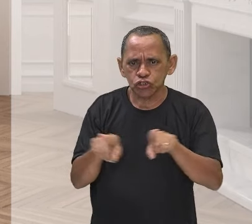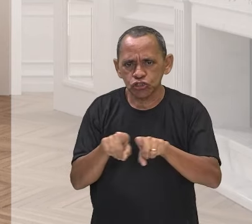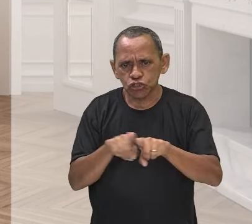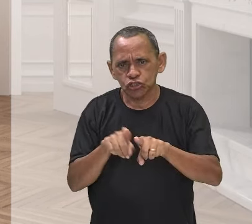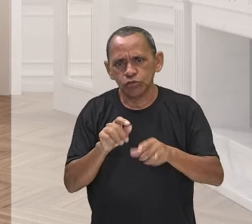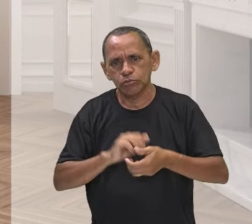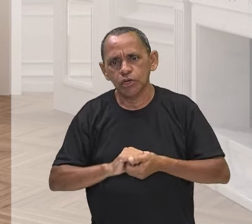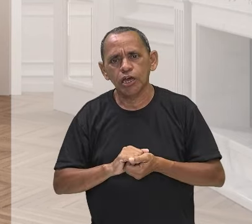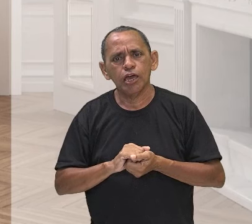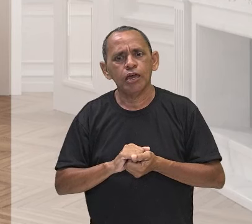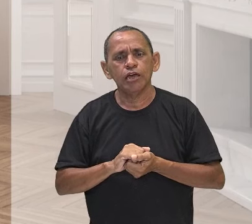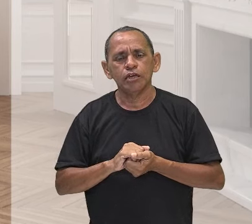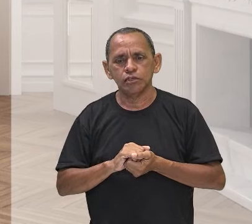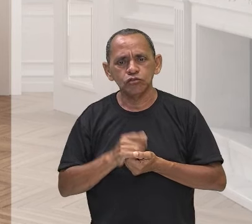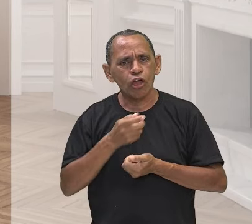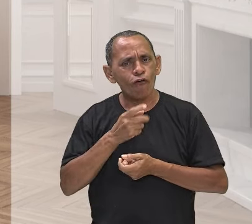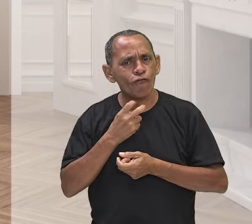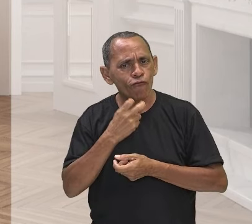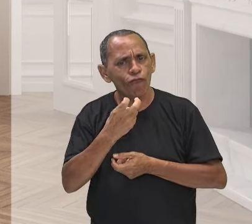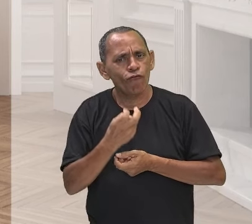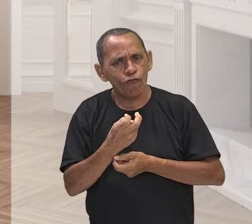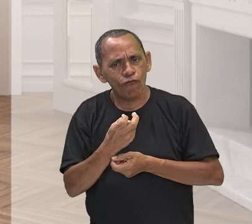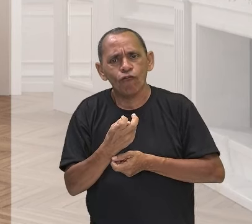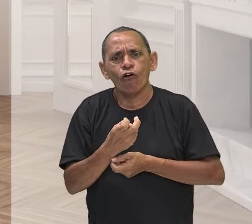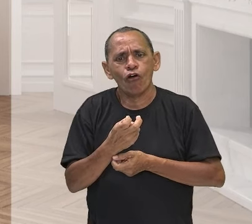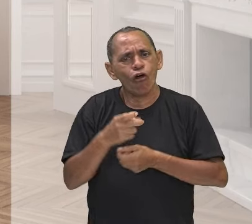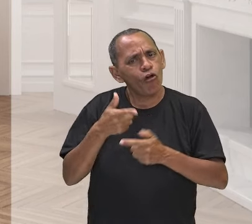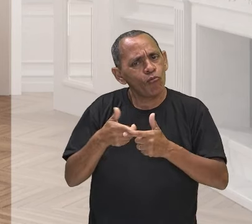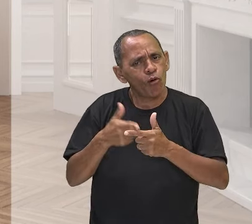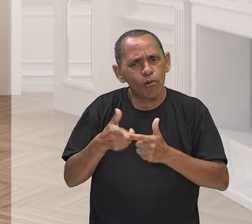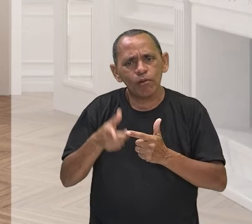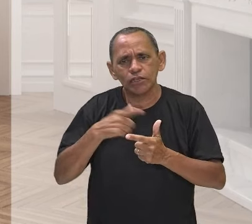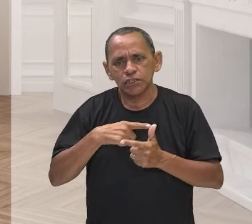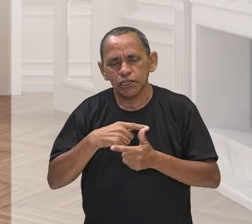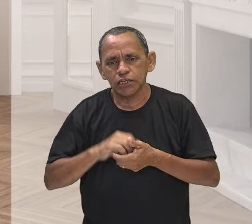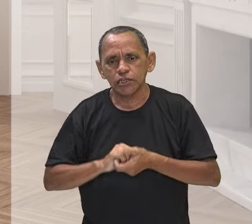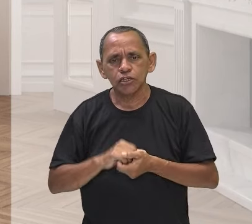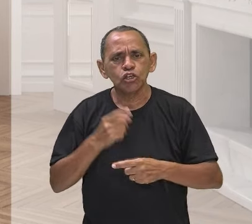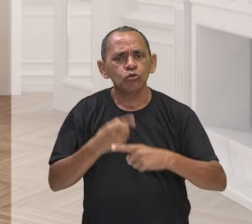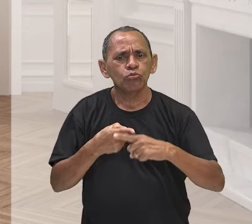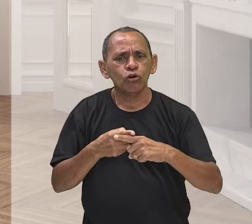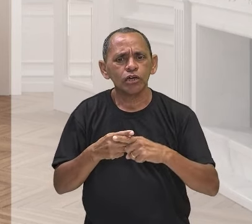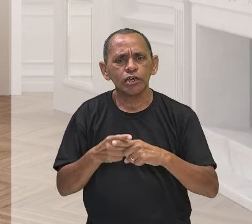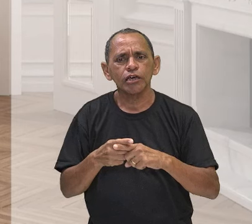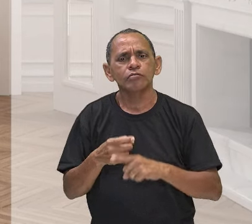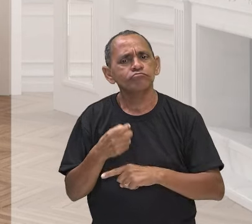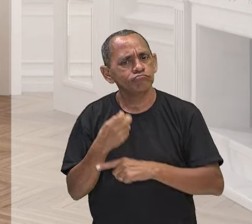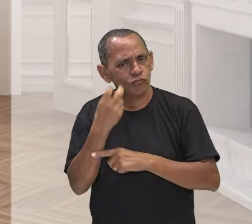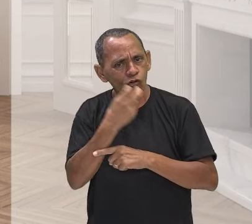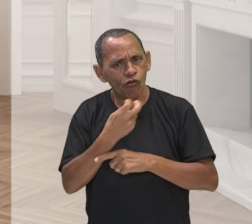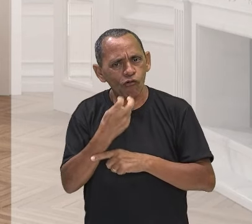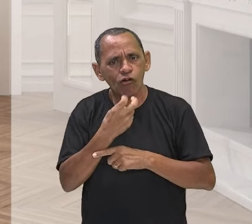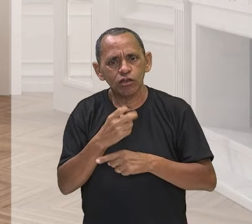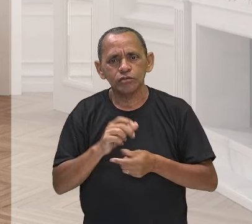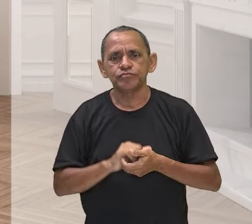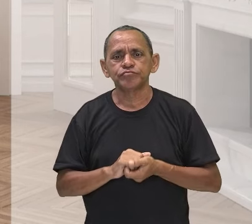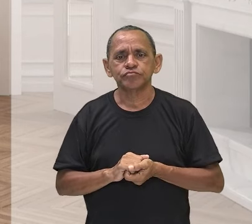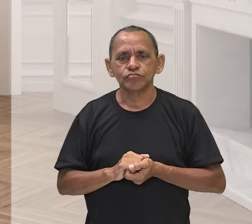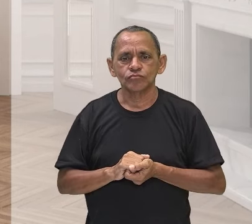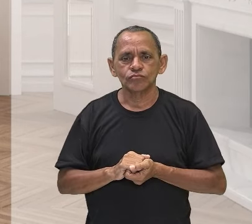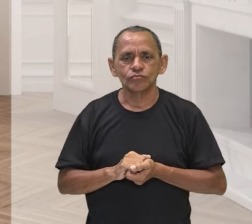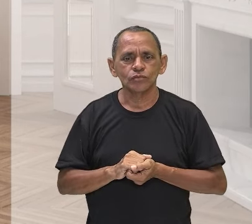voz. Vovó, qual é o seu desgosto? Por que não ri como nós? Meu neto, que és meu